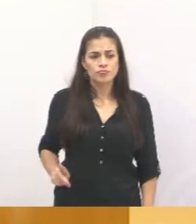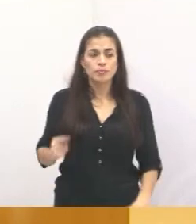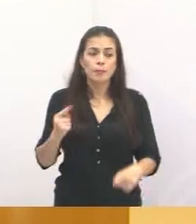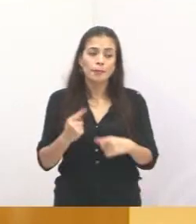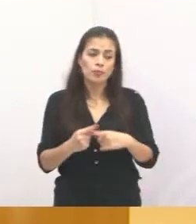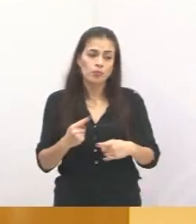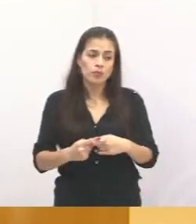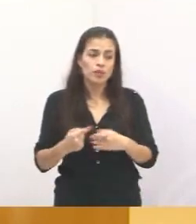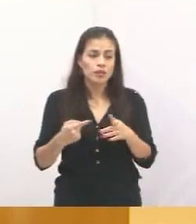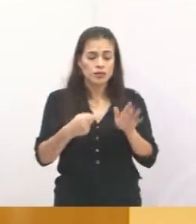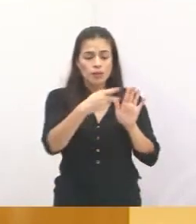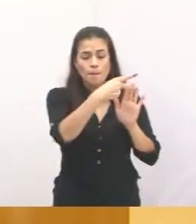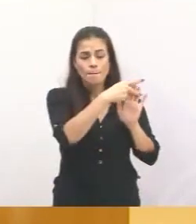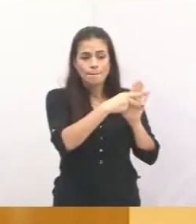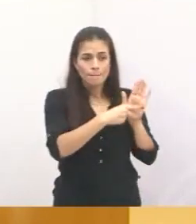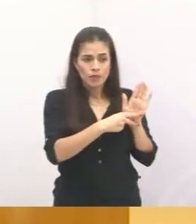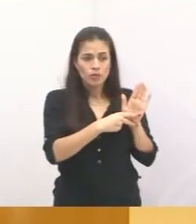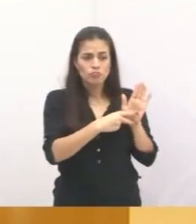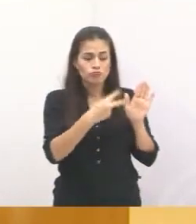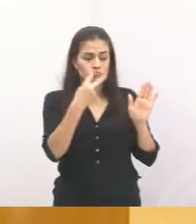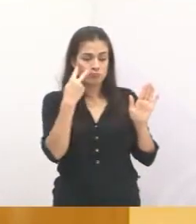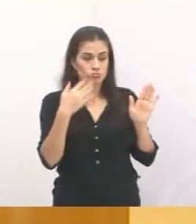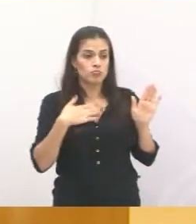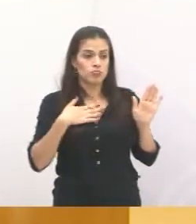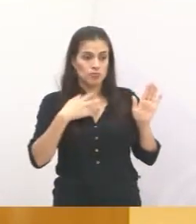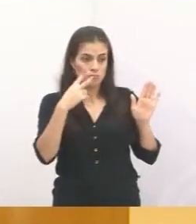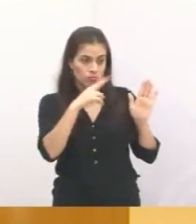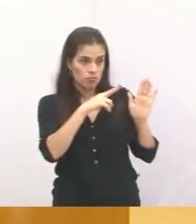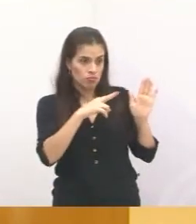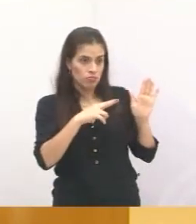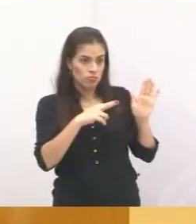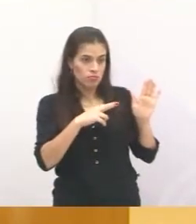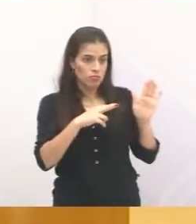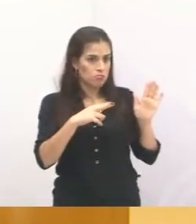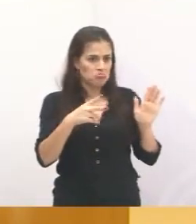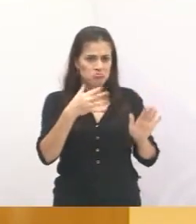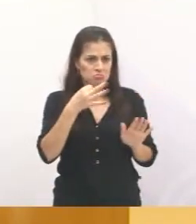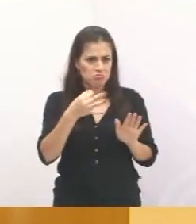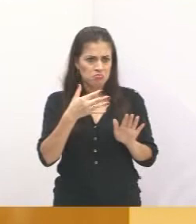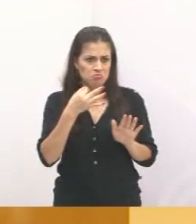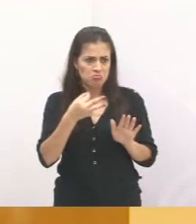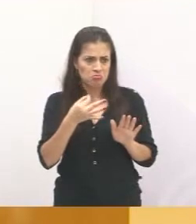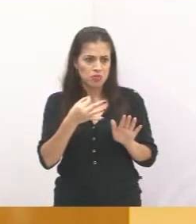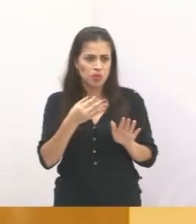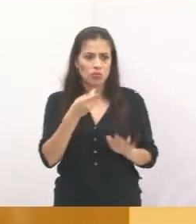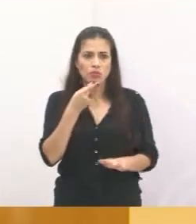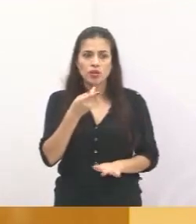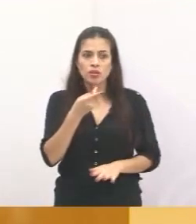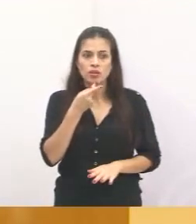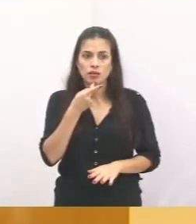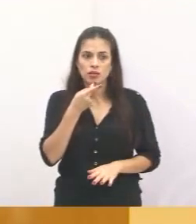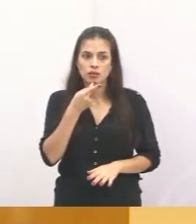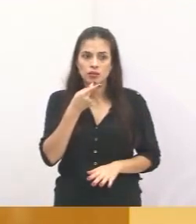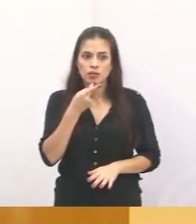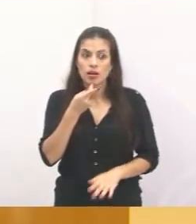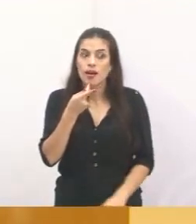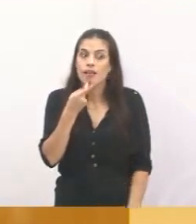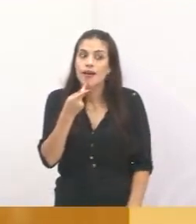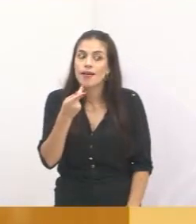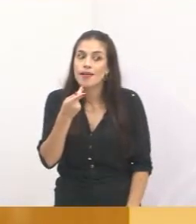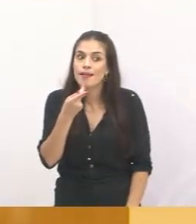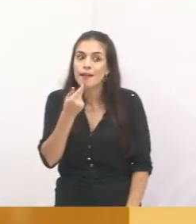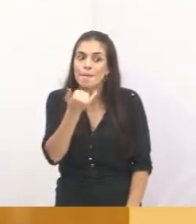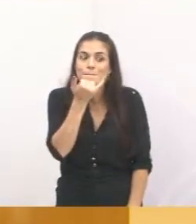um projeto, na minha visão, nem comentei isso com o Hernandes, mas eu vou falar aqui, Hernandes, Hernani, perdão, a mãe do